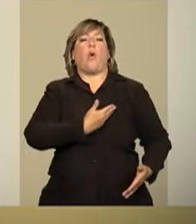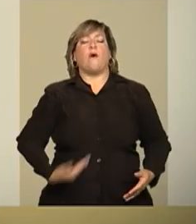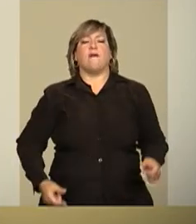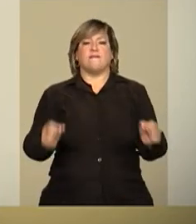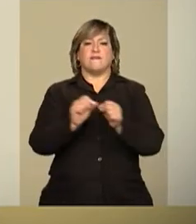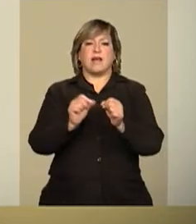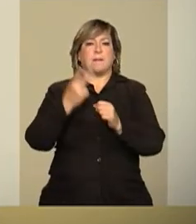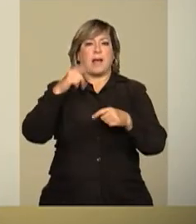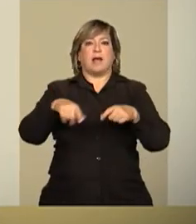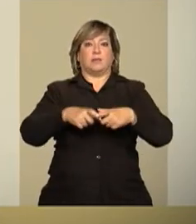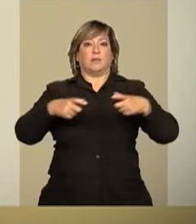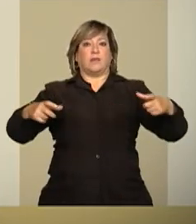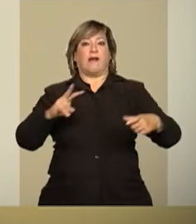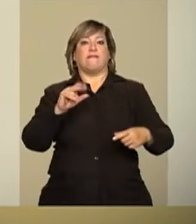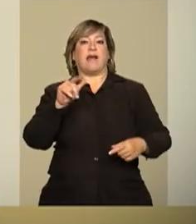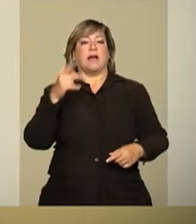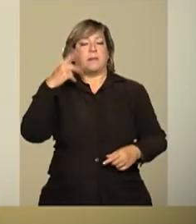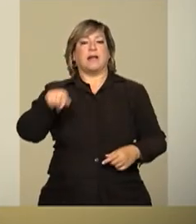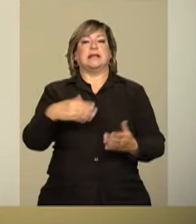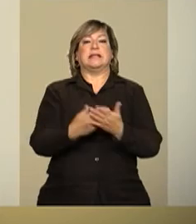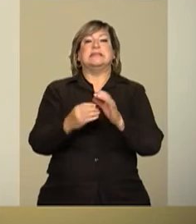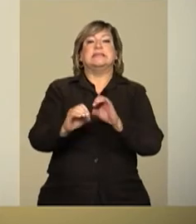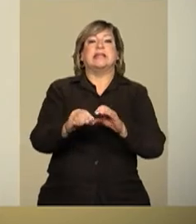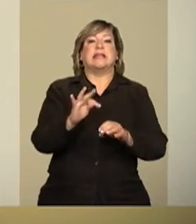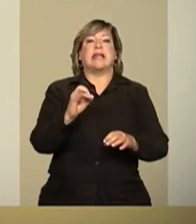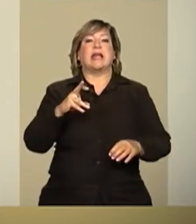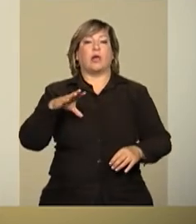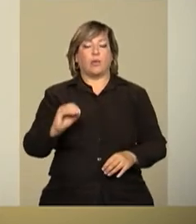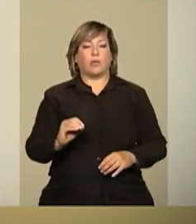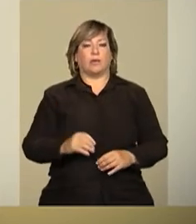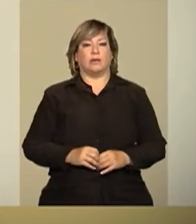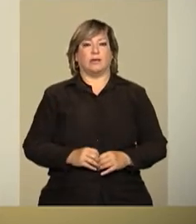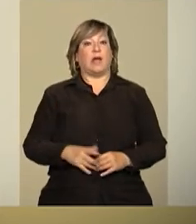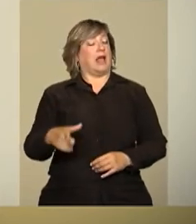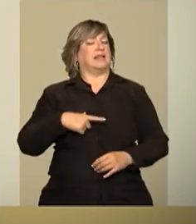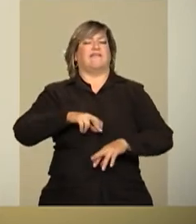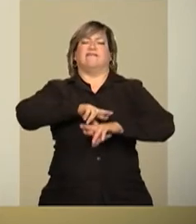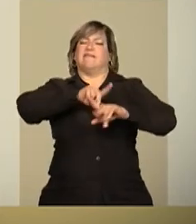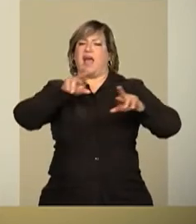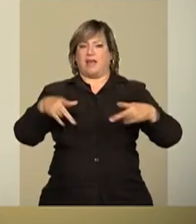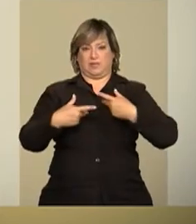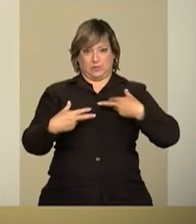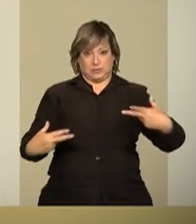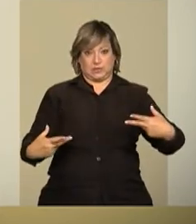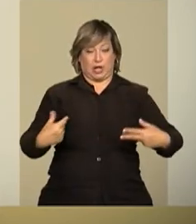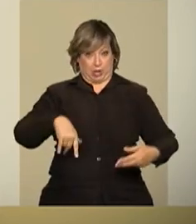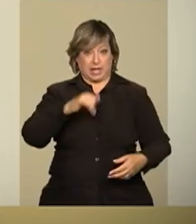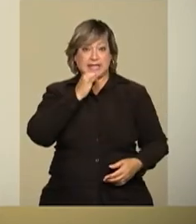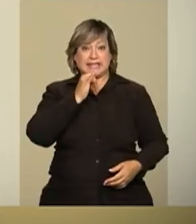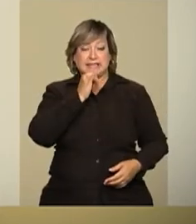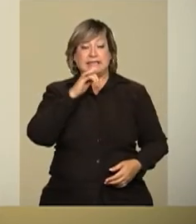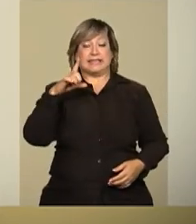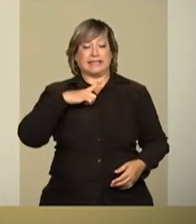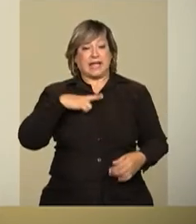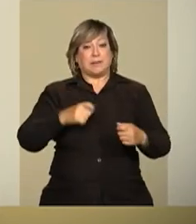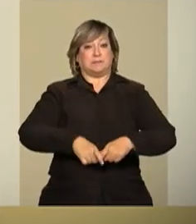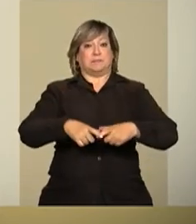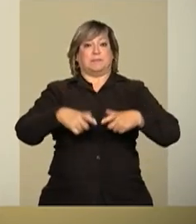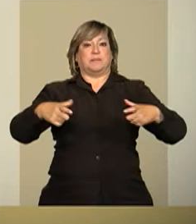está fazendo para ampliar as vagas do ensino técnico são várias iniciativas Estamos por exemplo